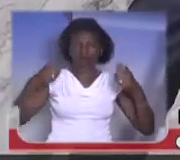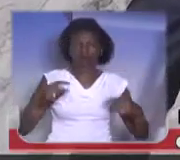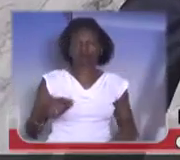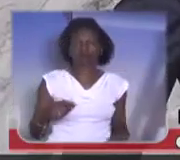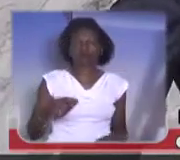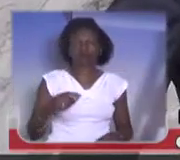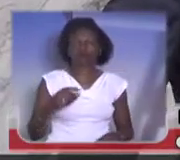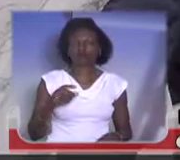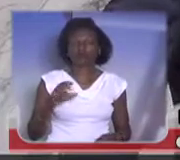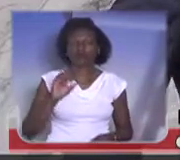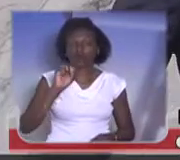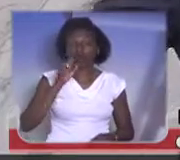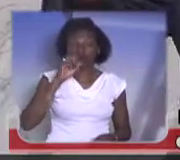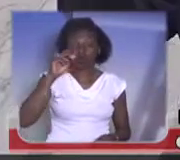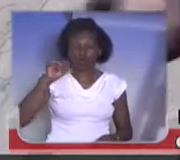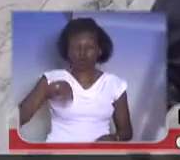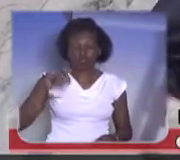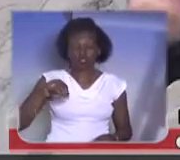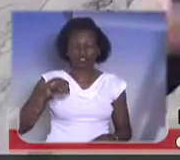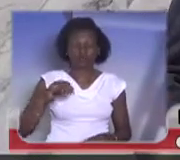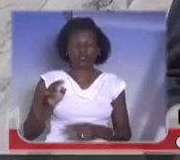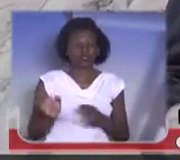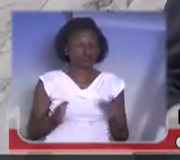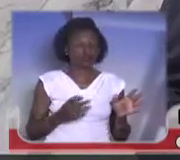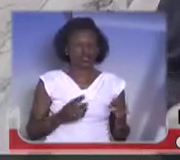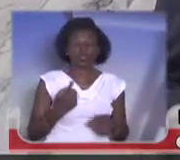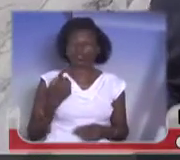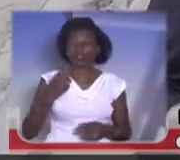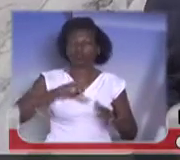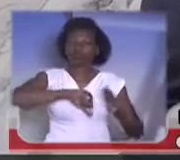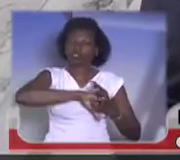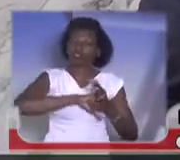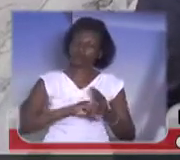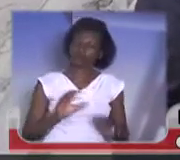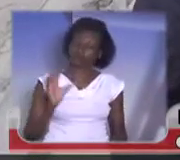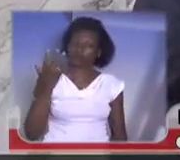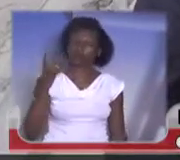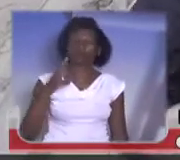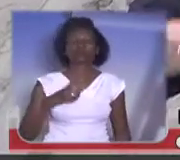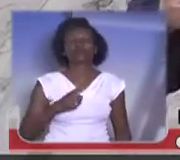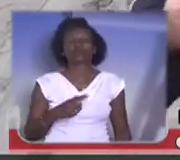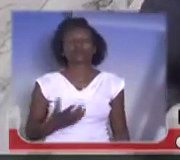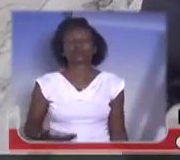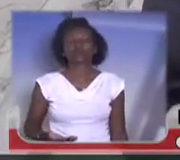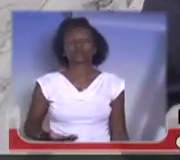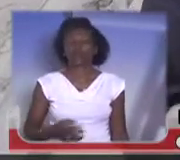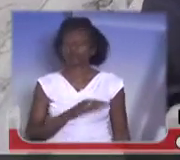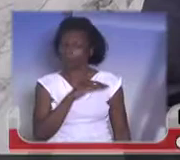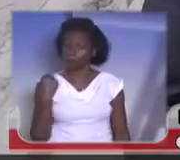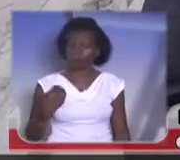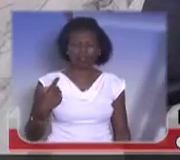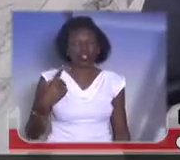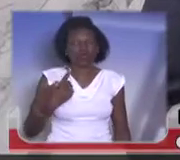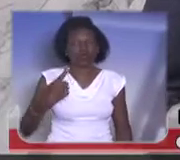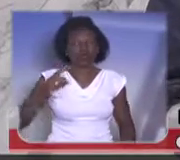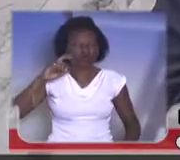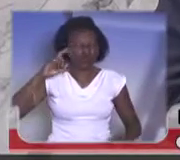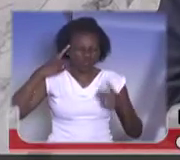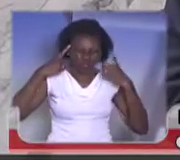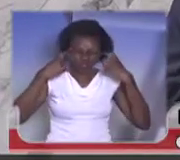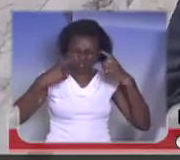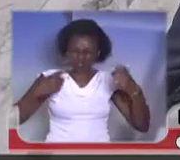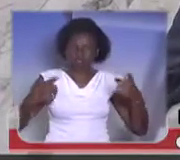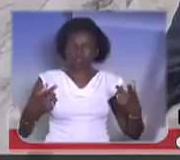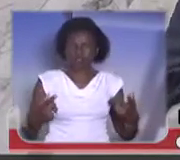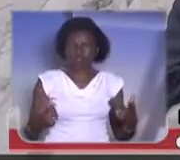oito minutos a cada oito minutos no país ocorre um crime violento ocorre uma morte violenta não crime